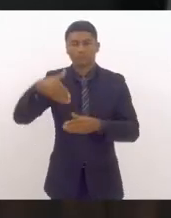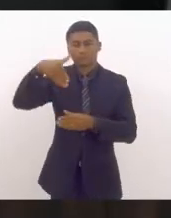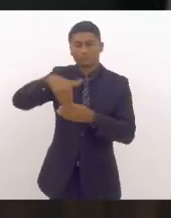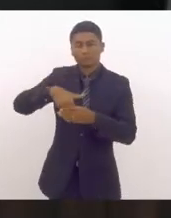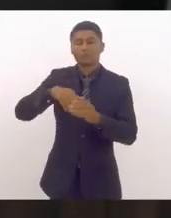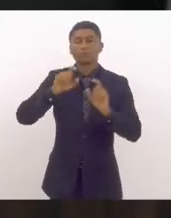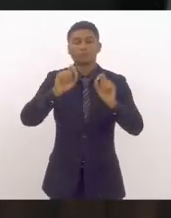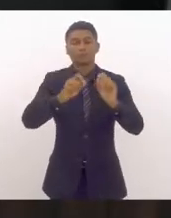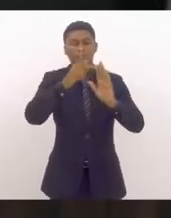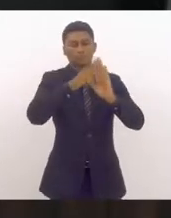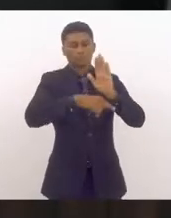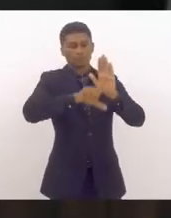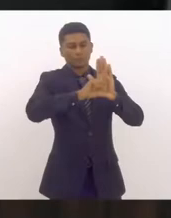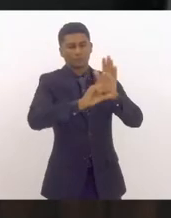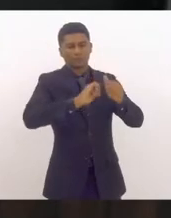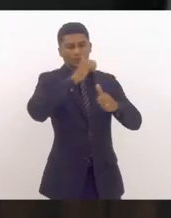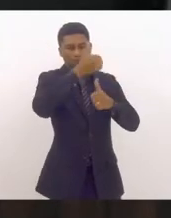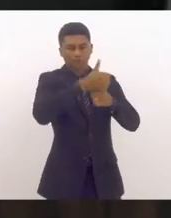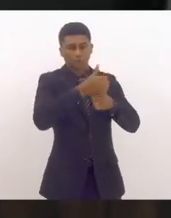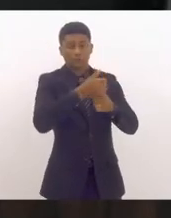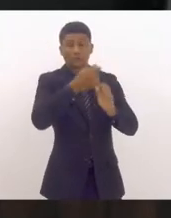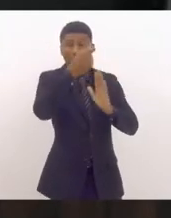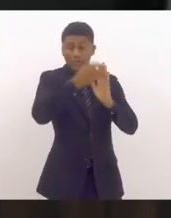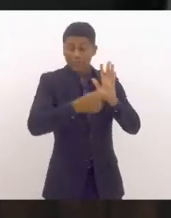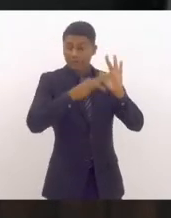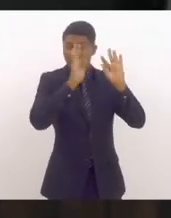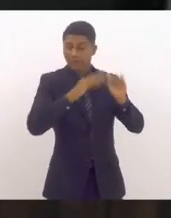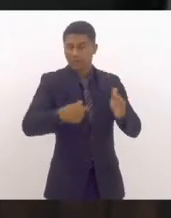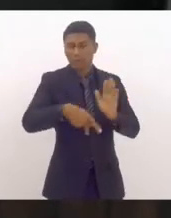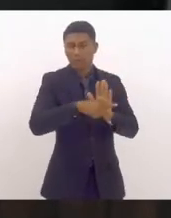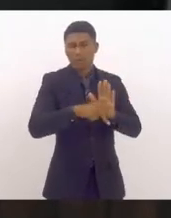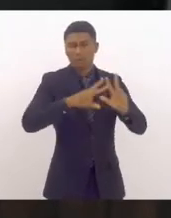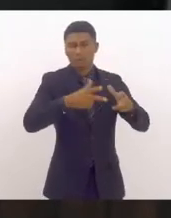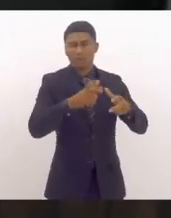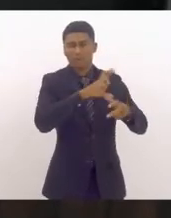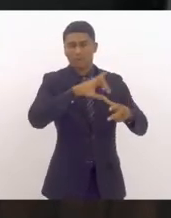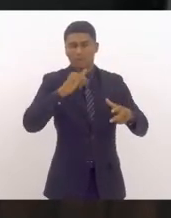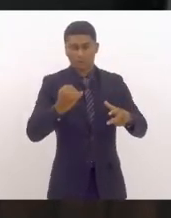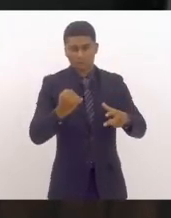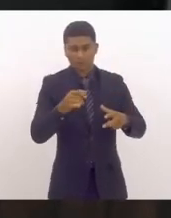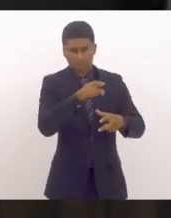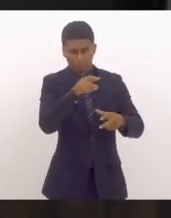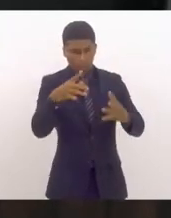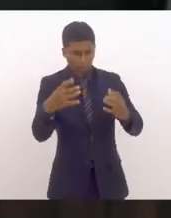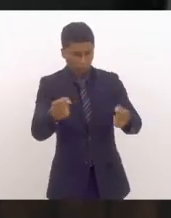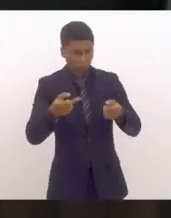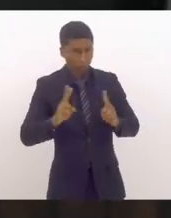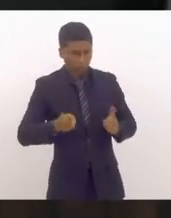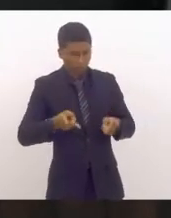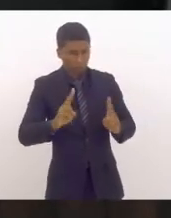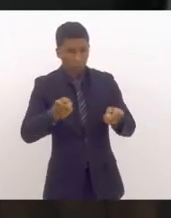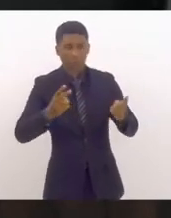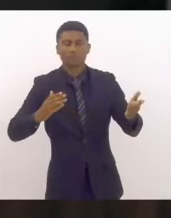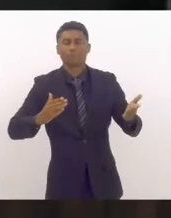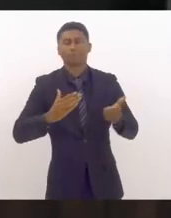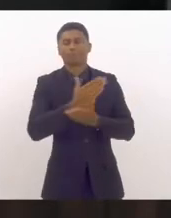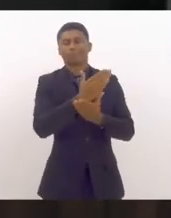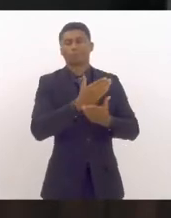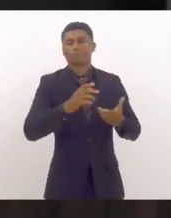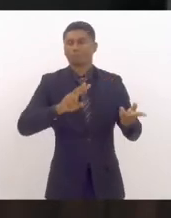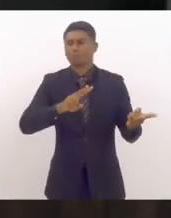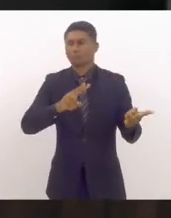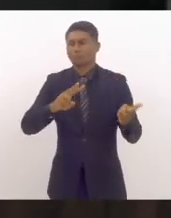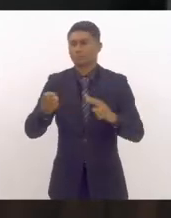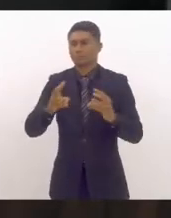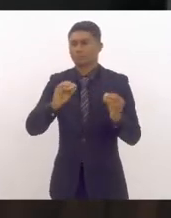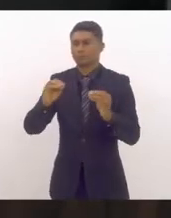substitutivo, com forma final da CCJ, que a presidência defere. Senhores que aprovam, permaneçam como estão, aprovado, vai autógrafo,